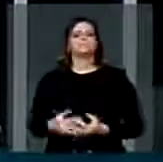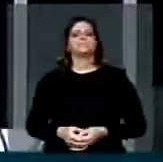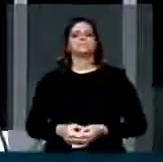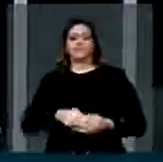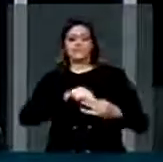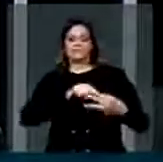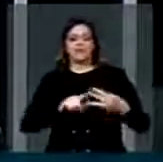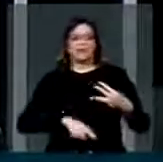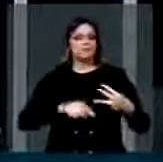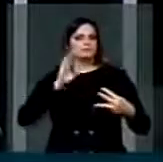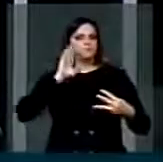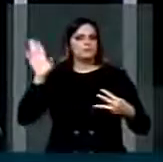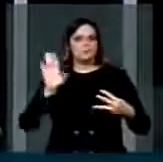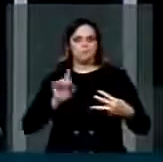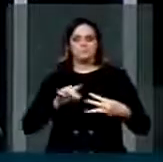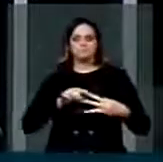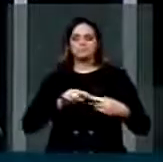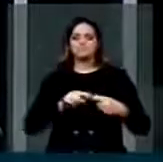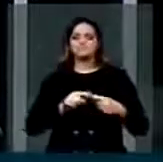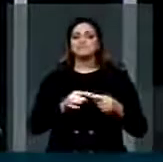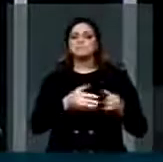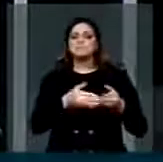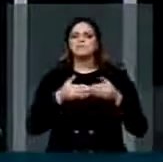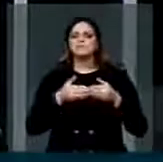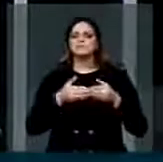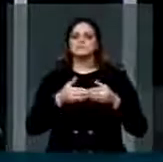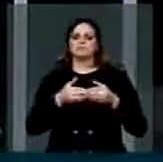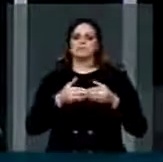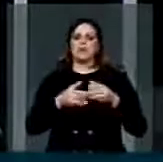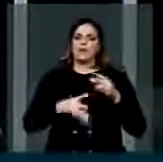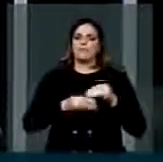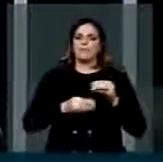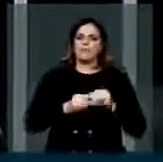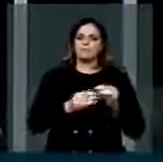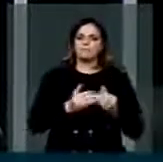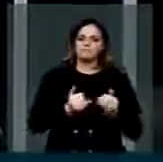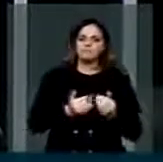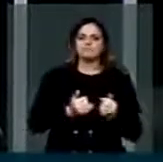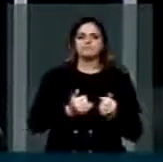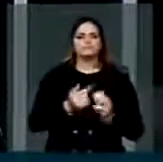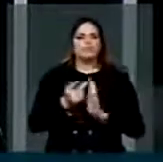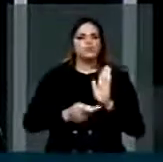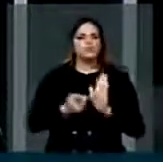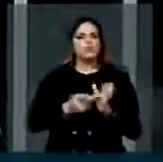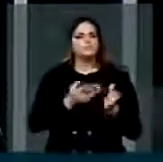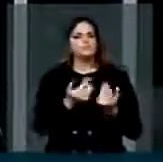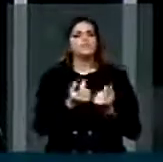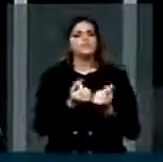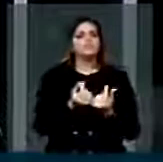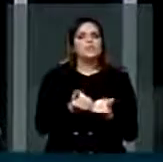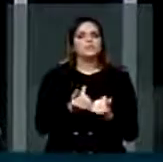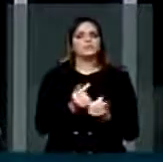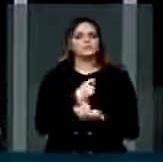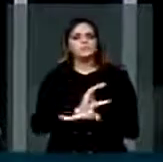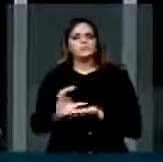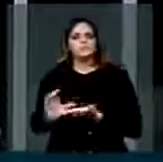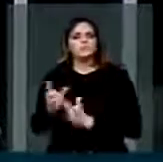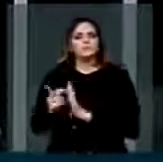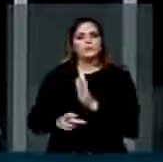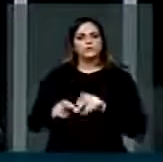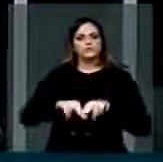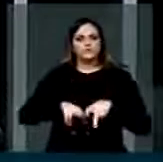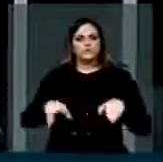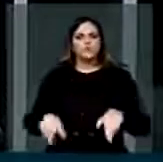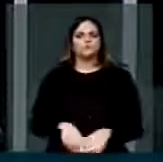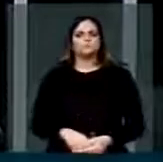as emendas individuais que cada deputado, que cada senador tem, que são emendas ao orçamento da